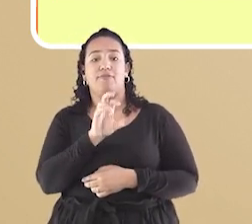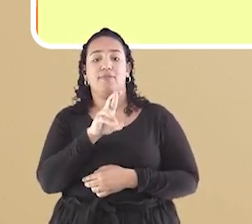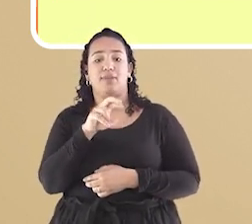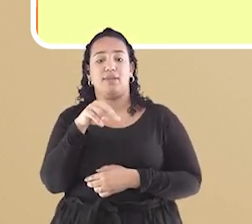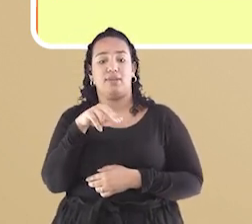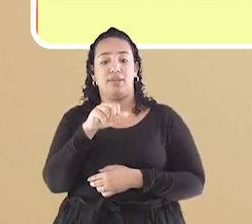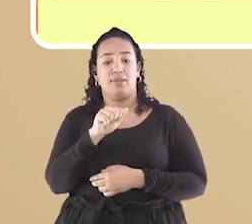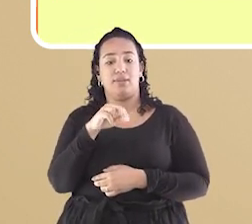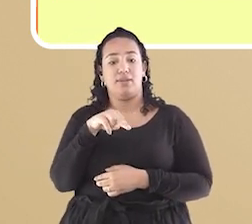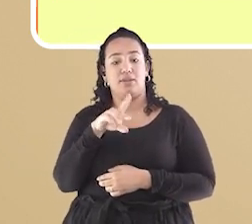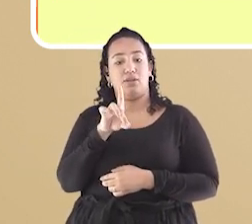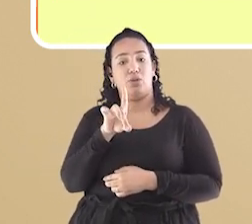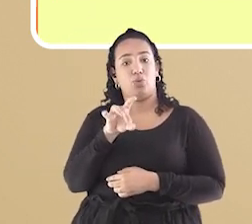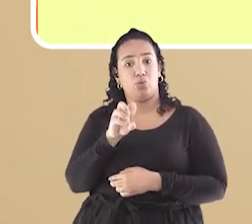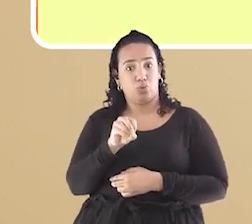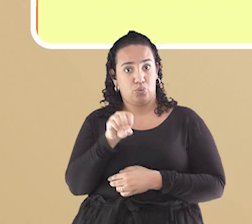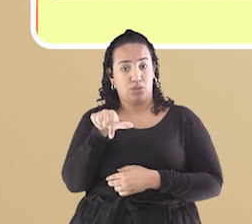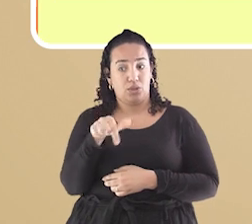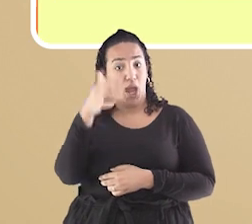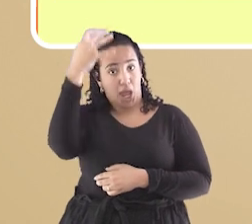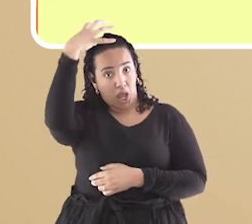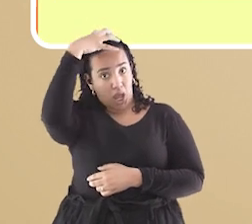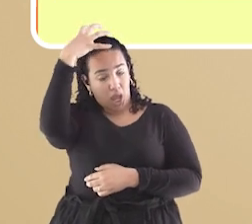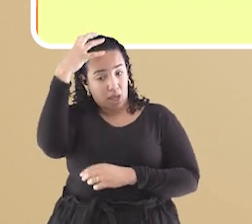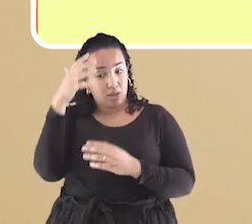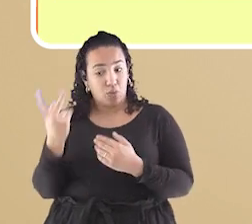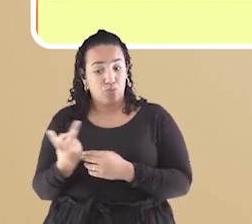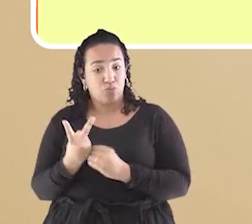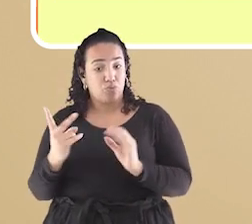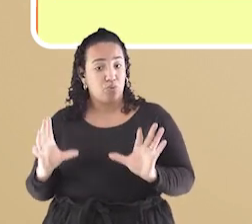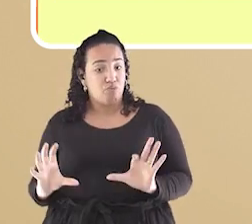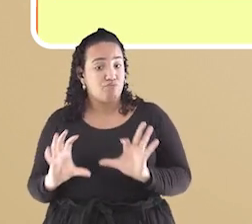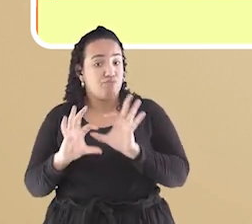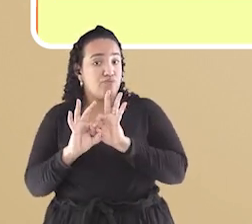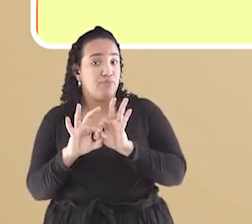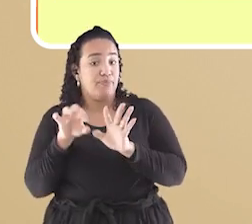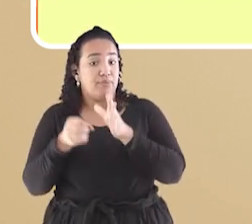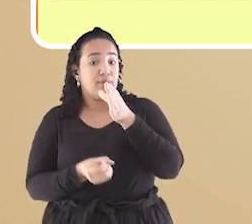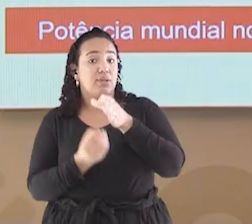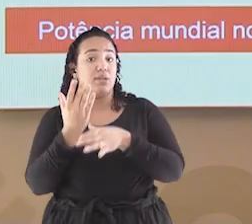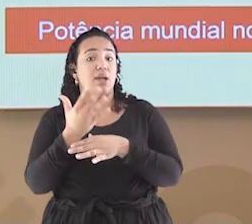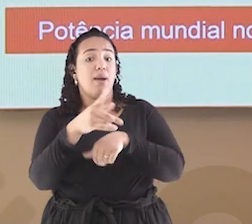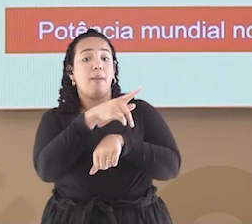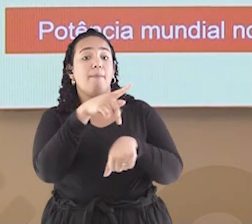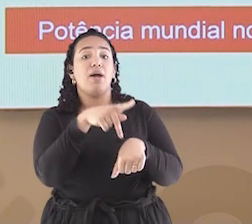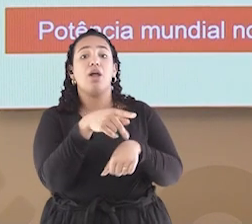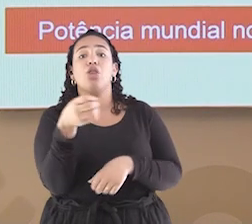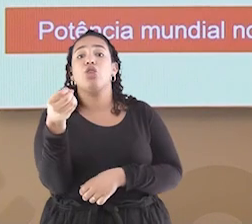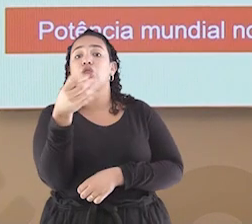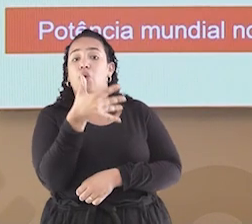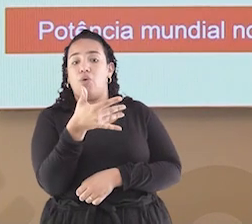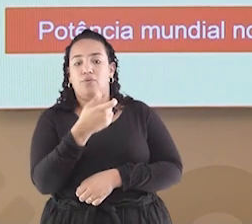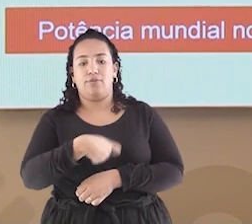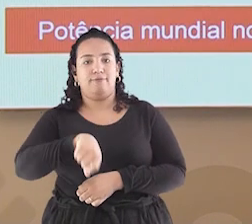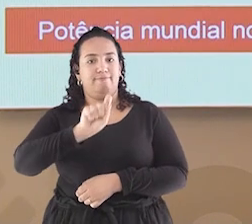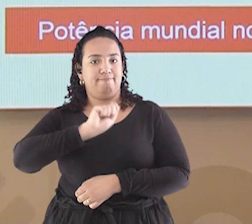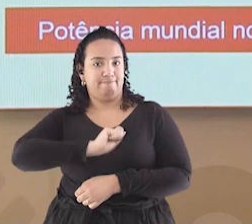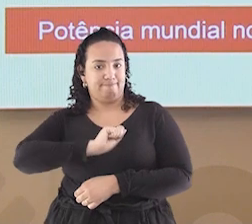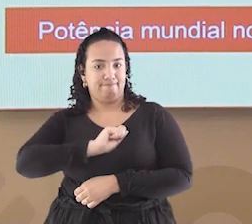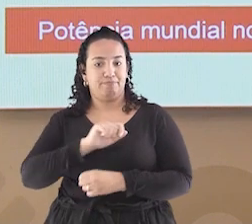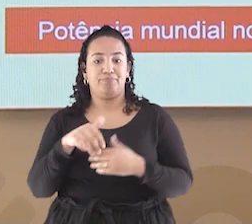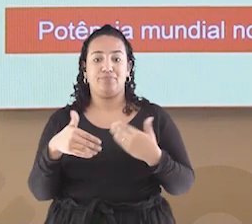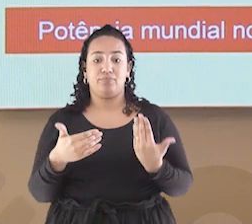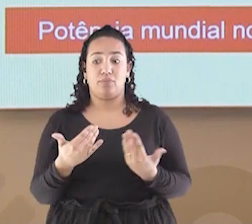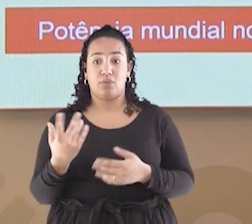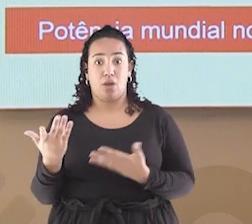na região ibérica, uniram-se para a formação de um novo Estado nacional, a Espanha. Foi preciso centralizar o poder dos